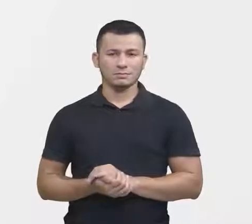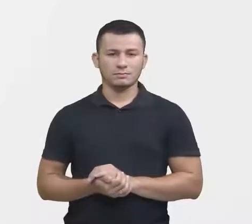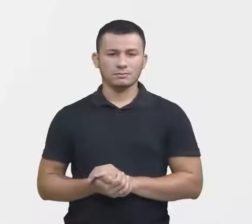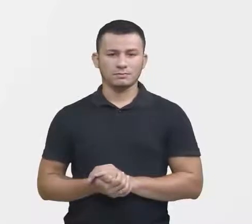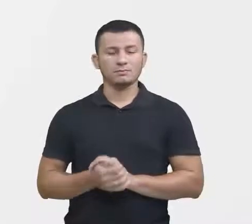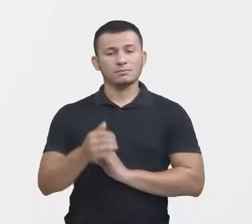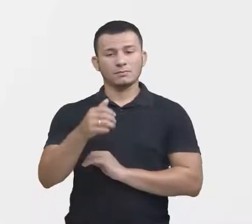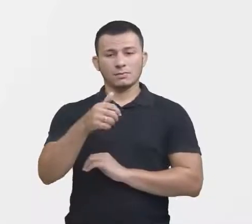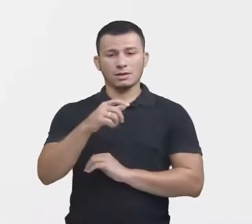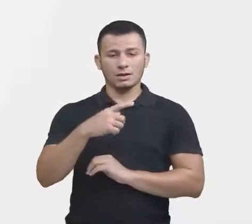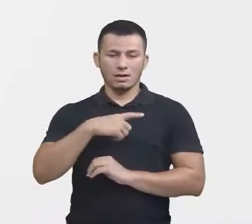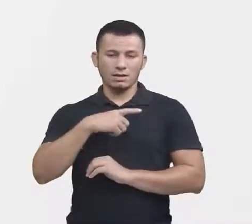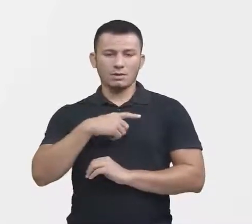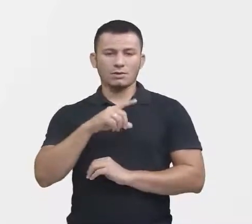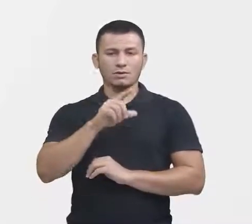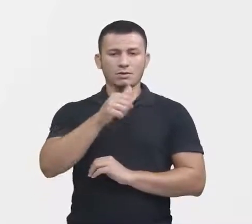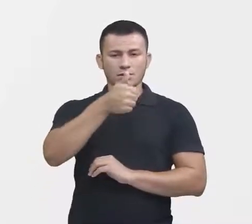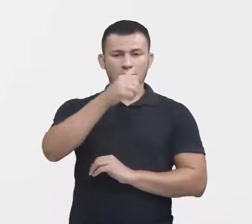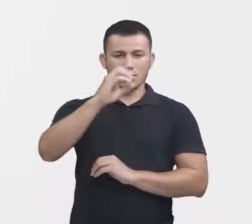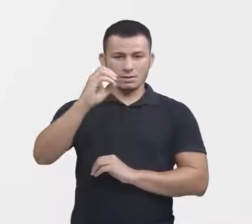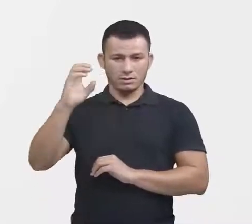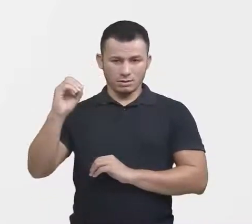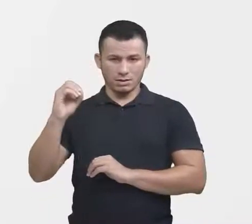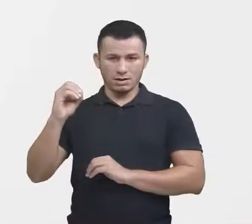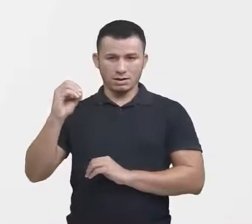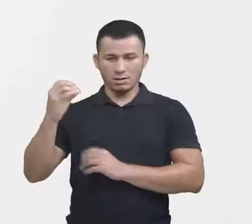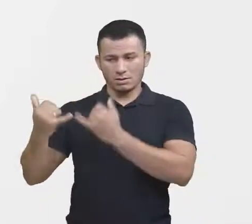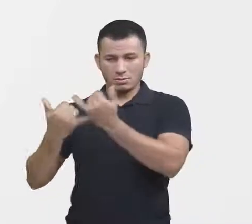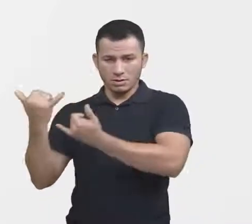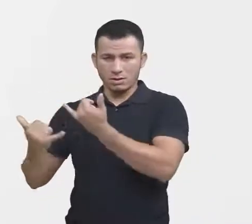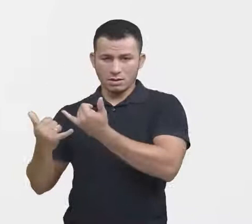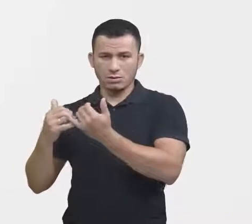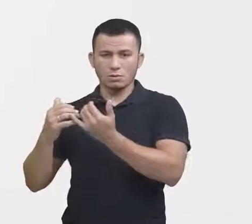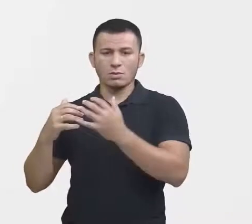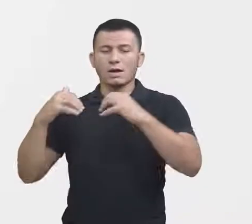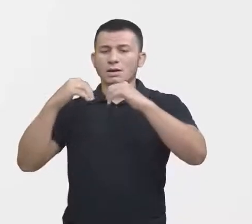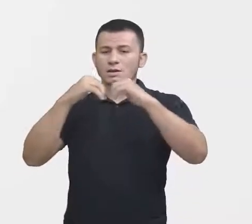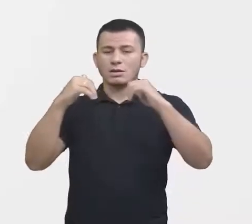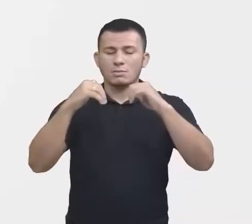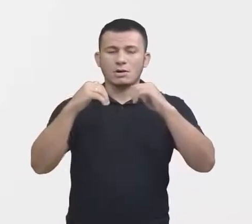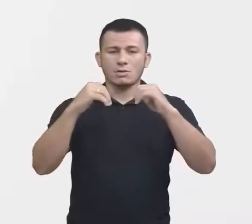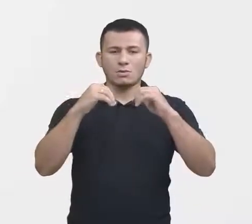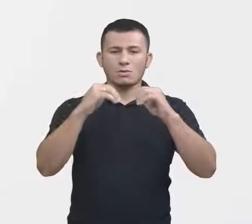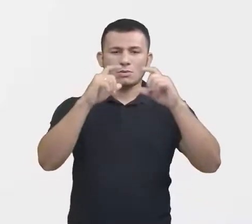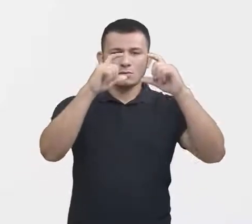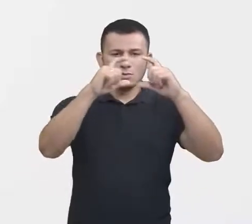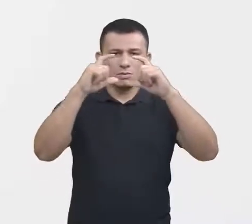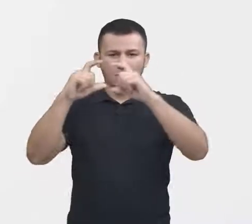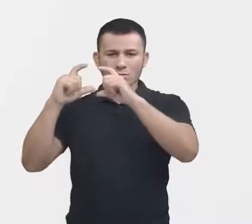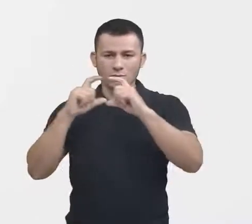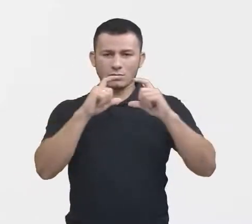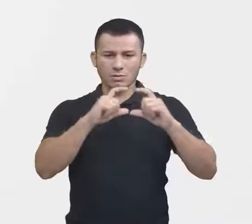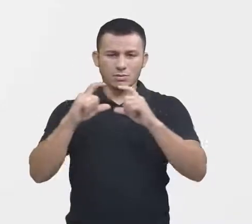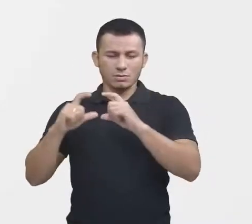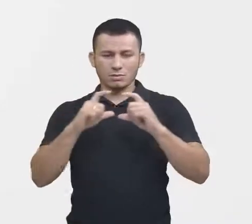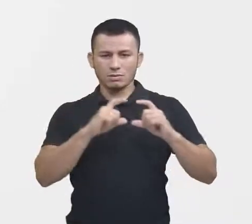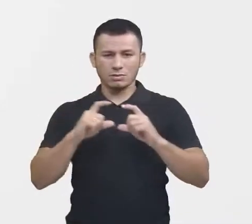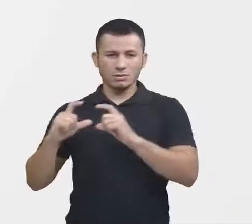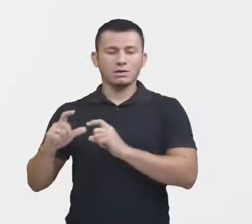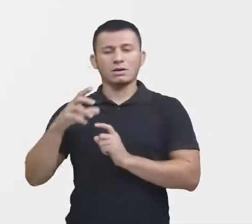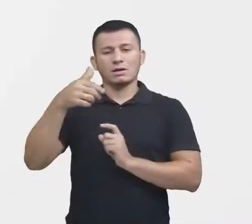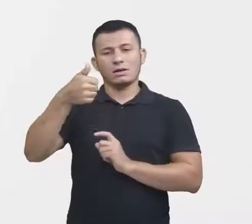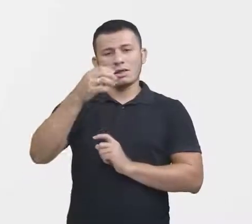sem conjuntos em brinquedos são 10 conjuntos com 10 depois eu tenho mais 10